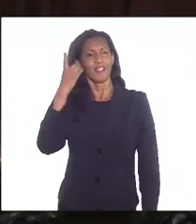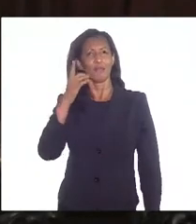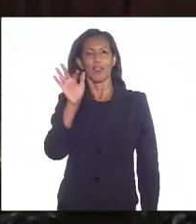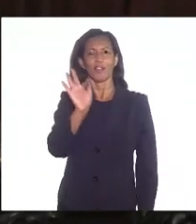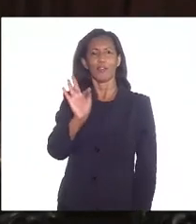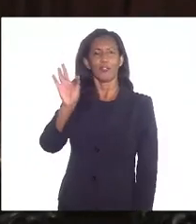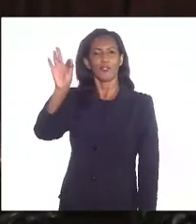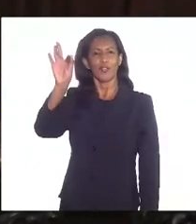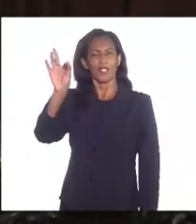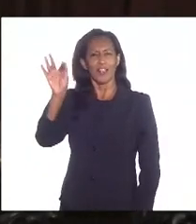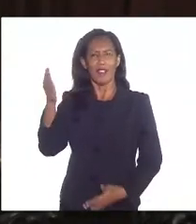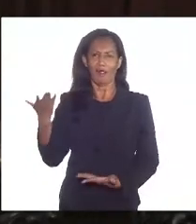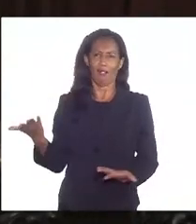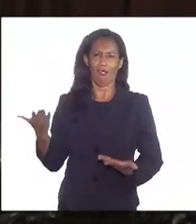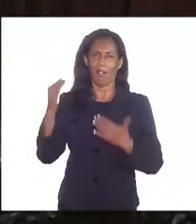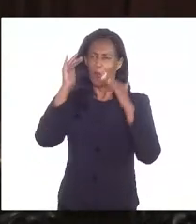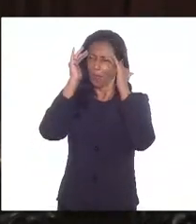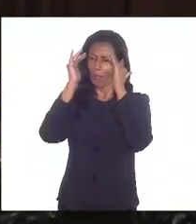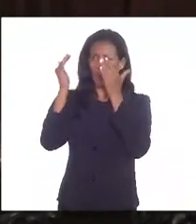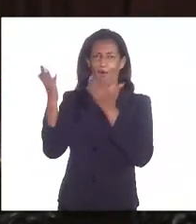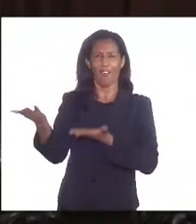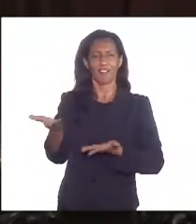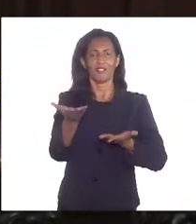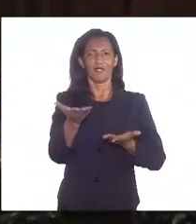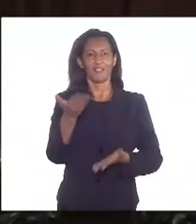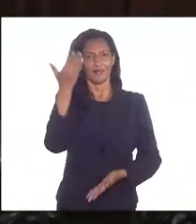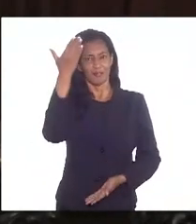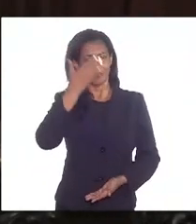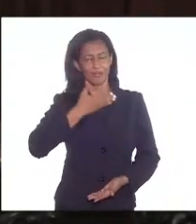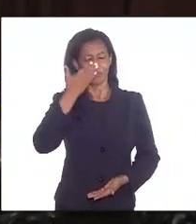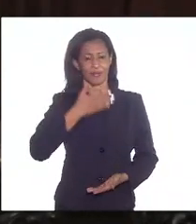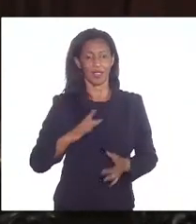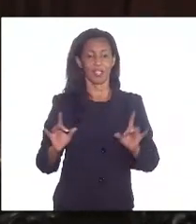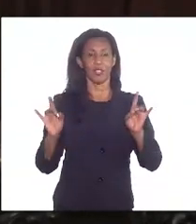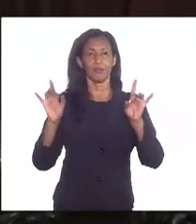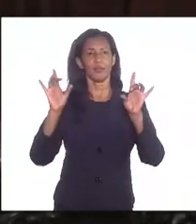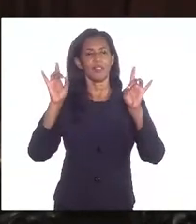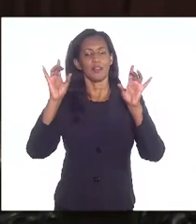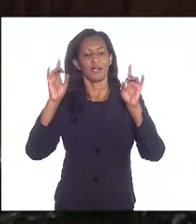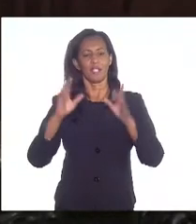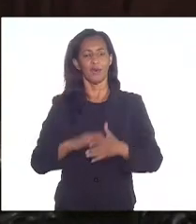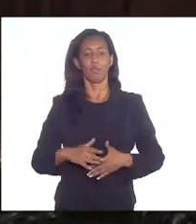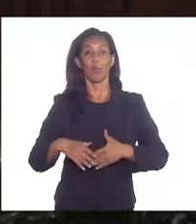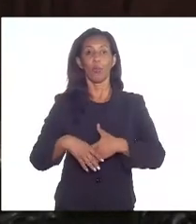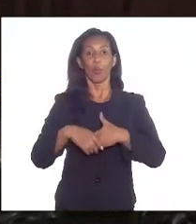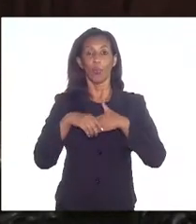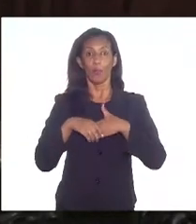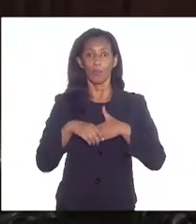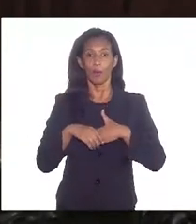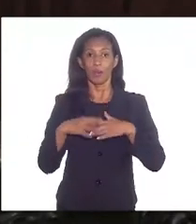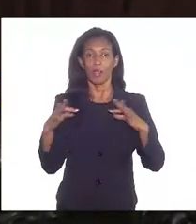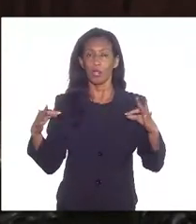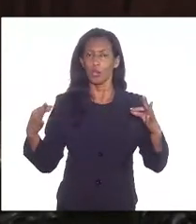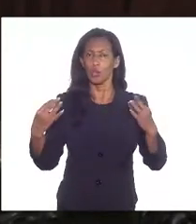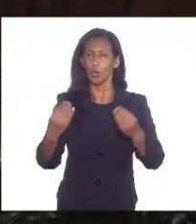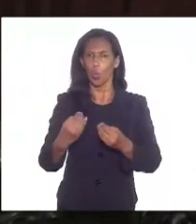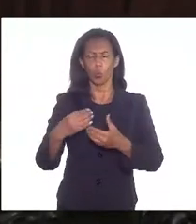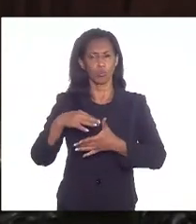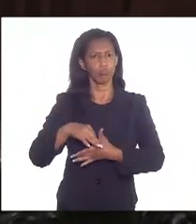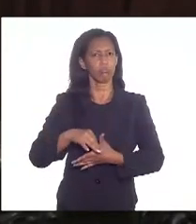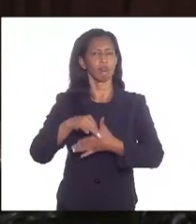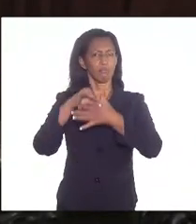Ganimi, que nos honra aqui com a sua presença. E, em especial, cumprimentar todos os